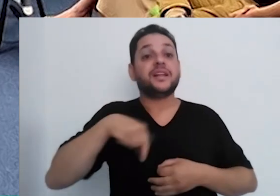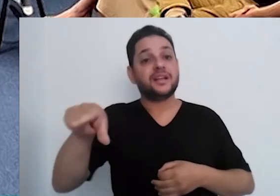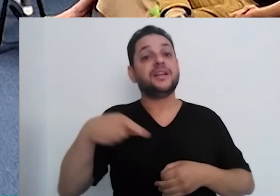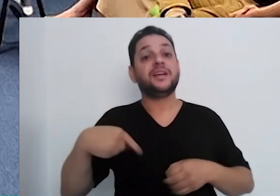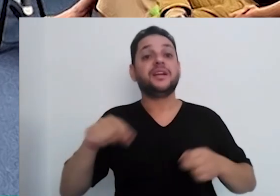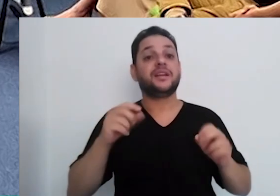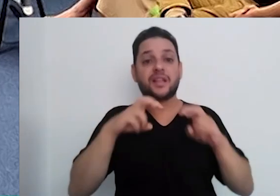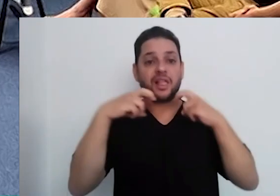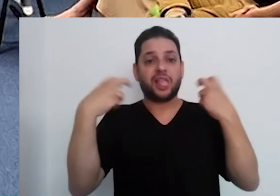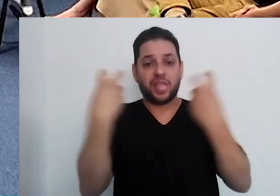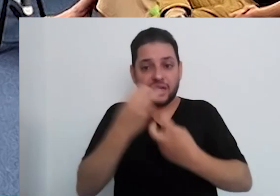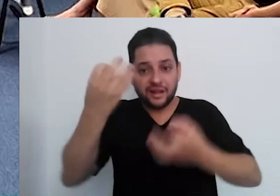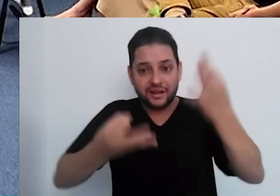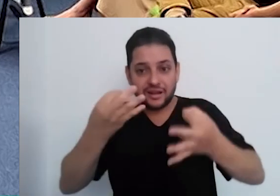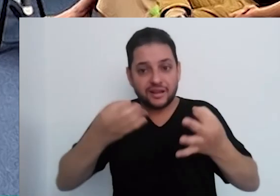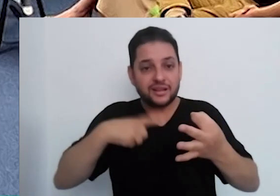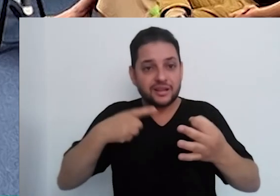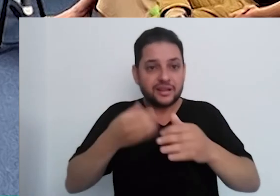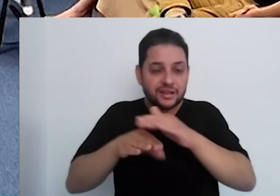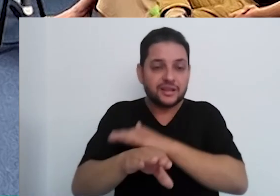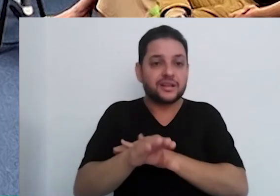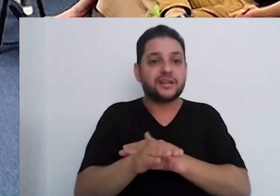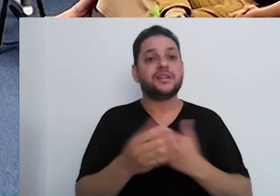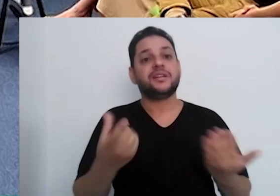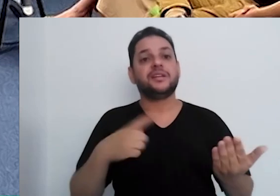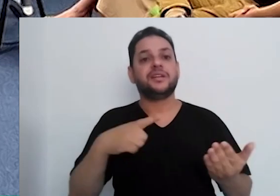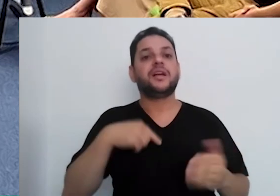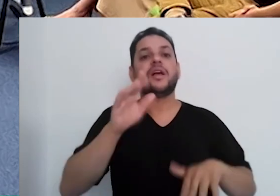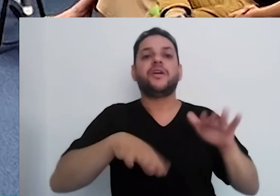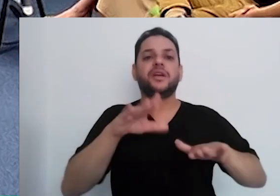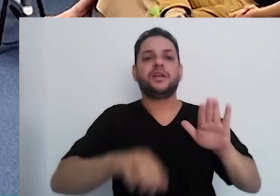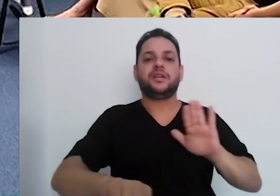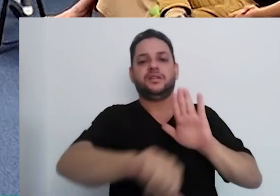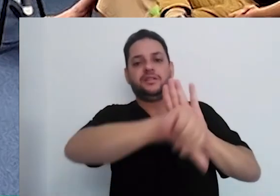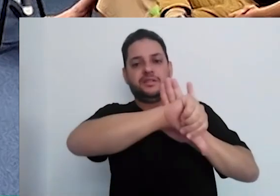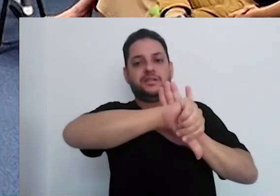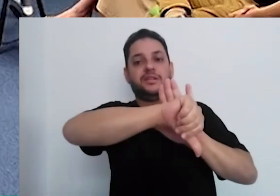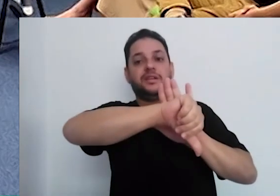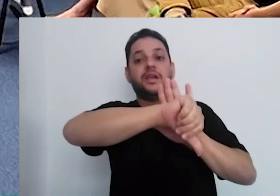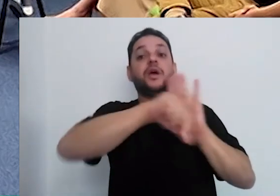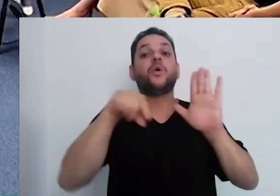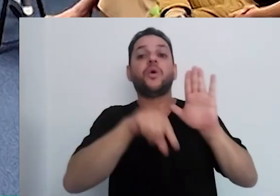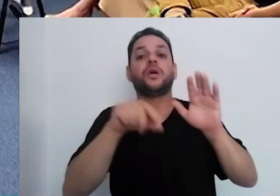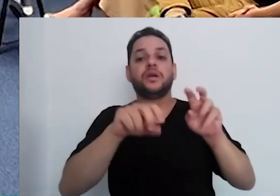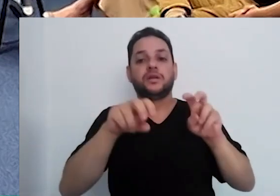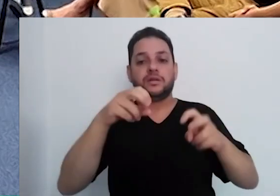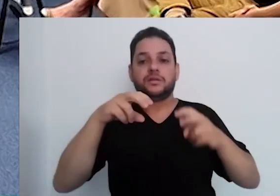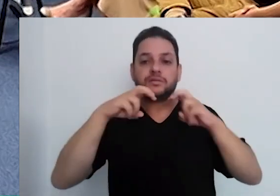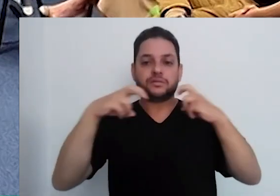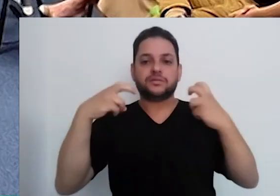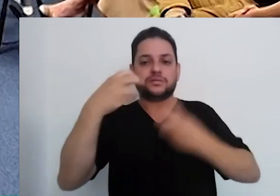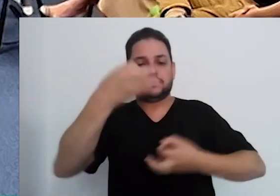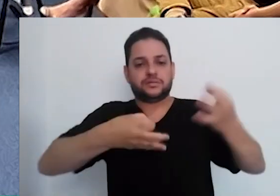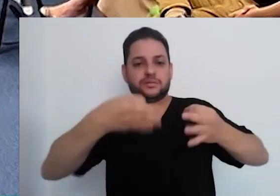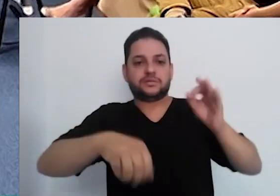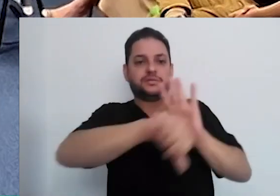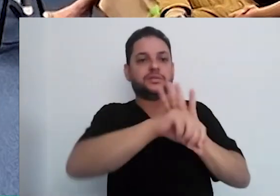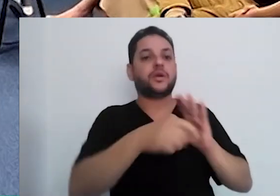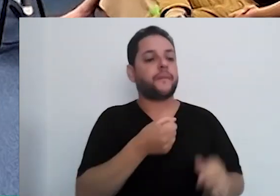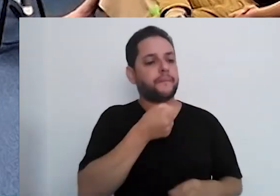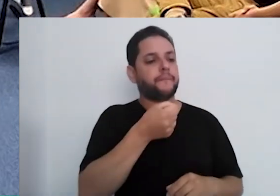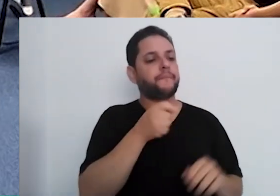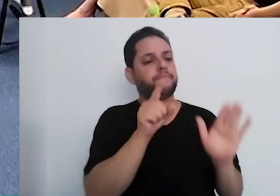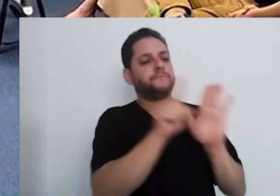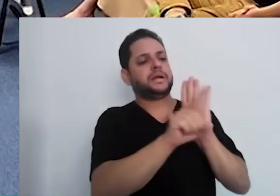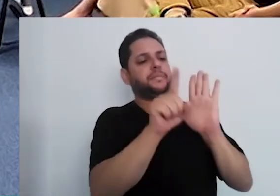uma coisa que a gente passa às vezes também no Na audiência criminal Branca quando a gente vai fazer o interrogatório ou a gente vai ouvir uma testemunha